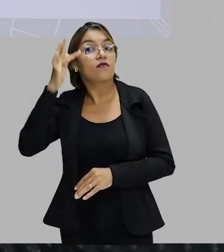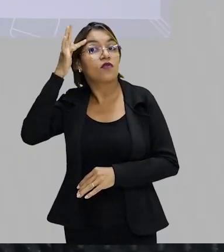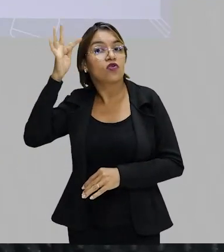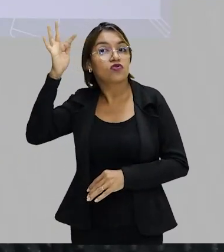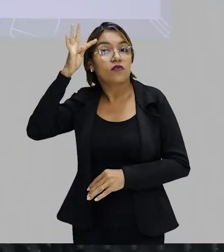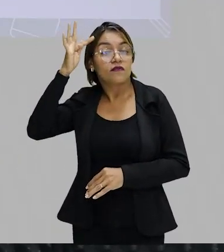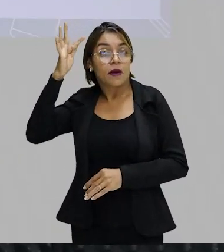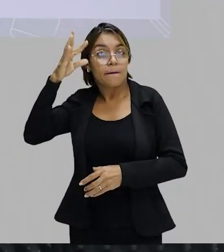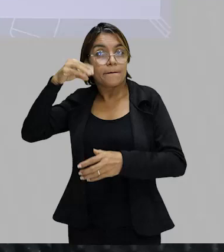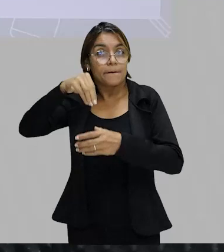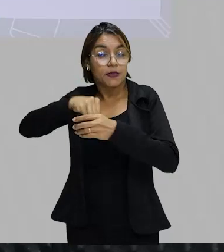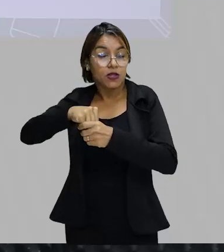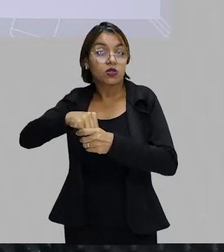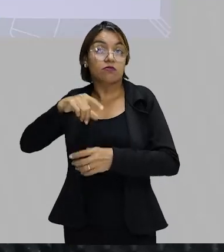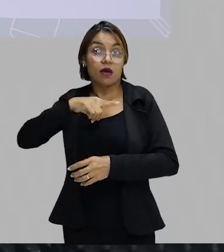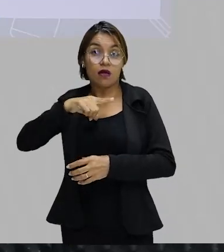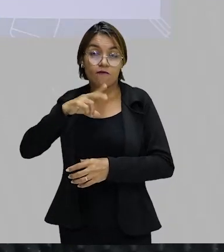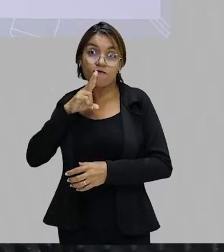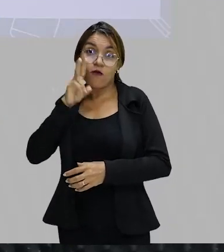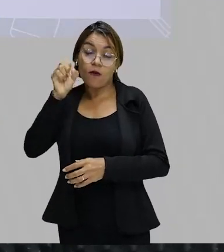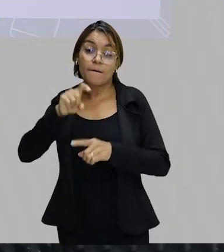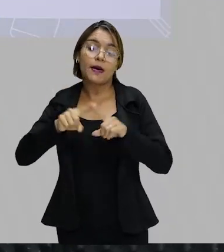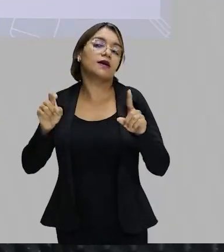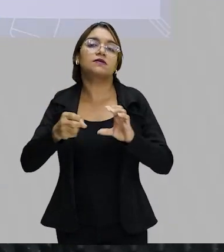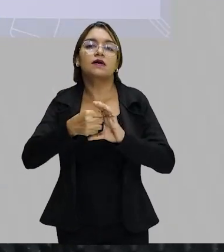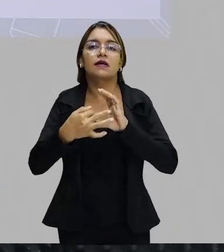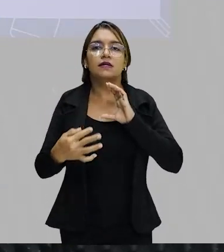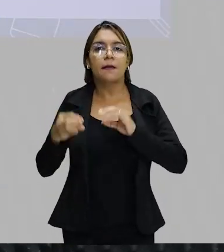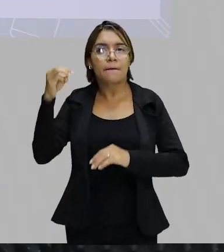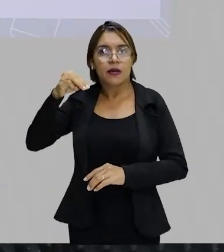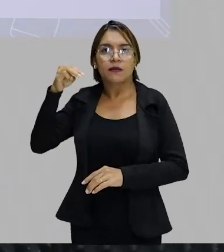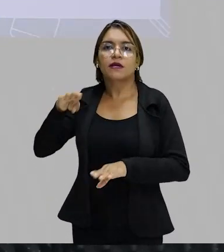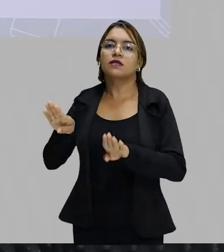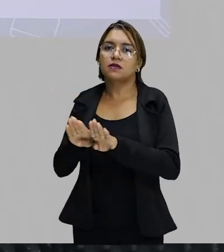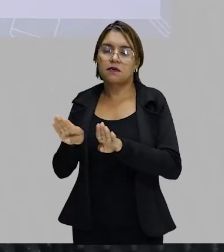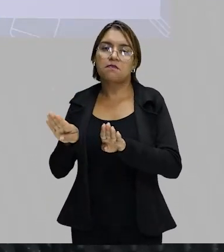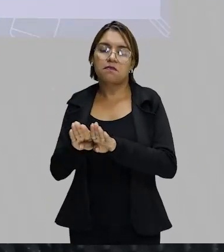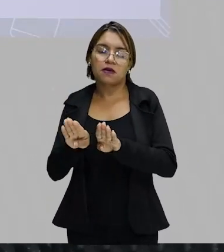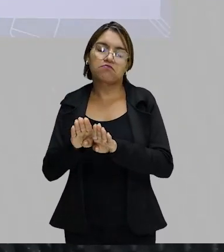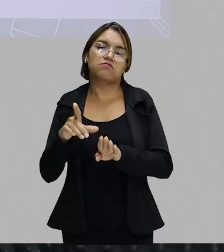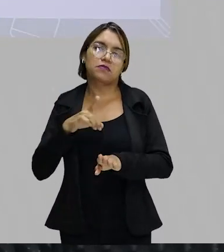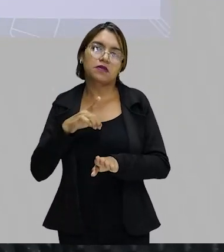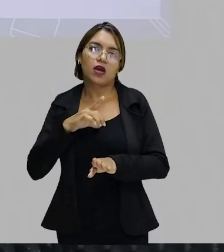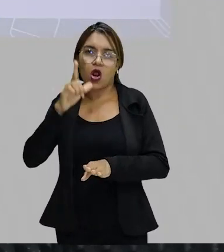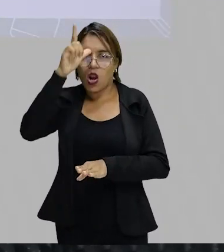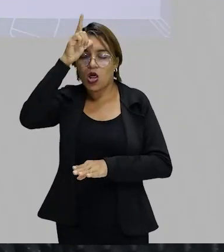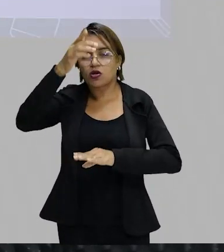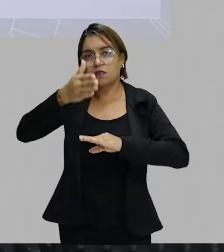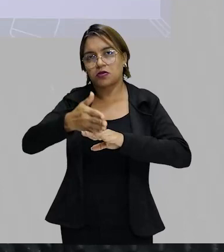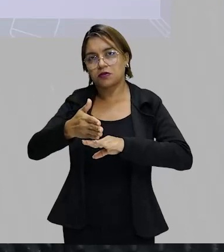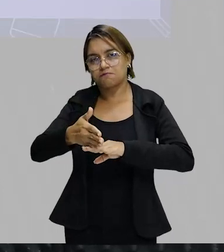muito forte, mas os caracteres matemáticos também são absorvidos nesse processo na lógica moderna.